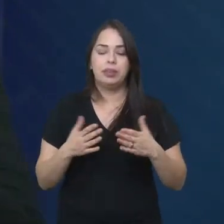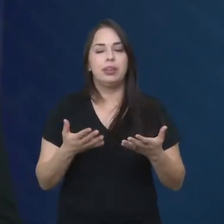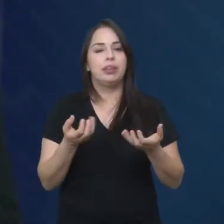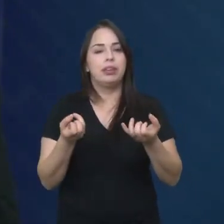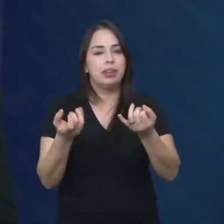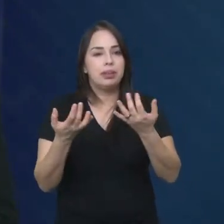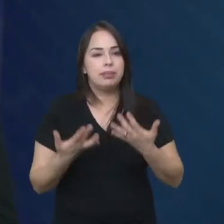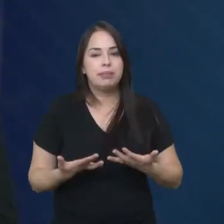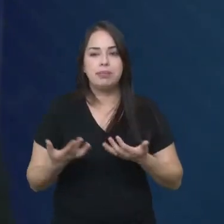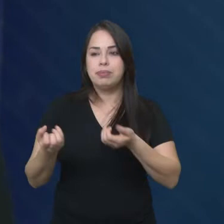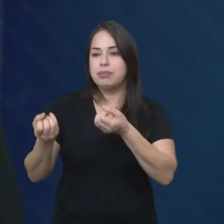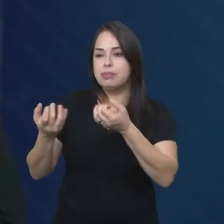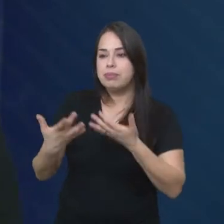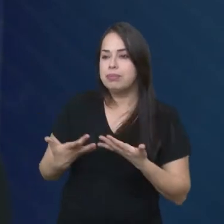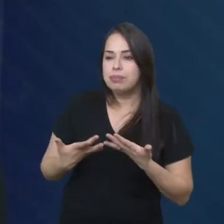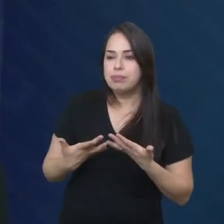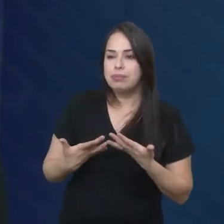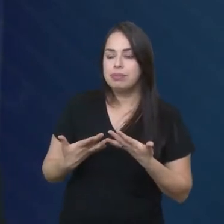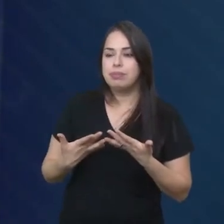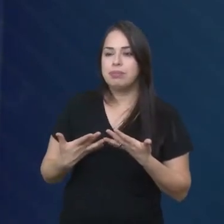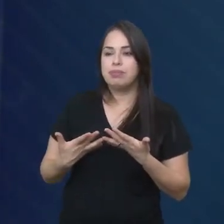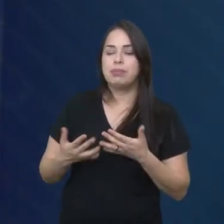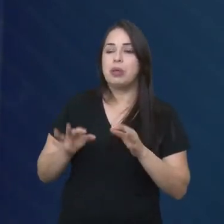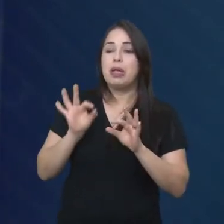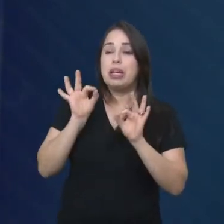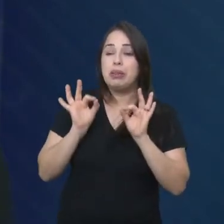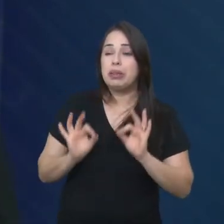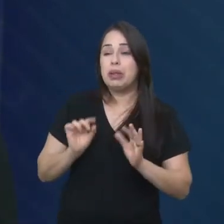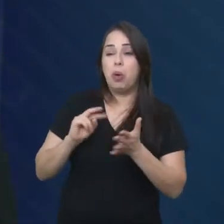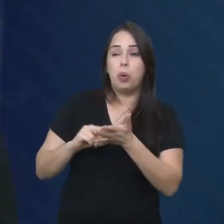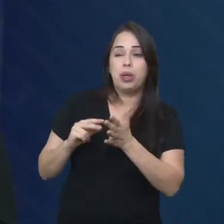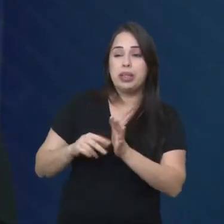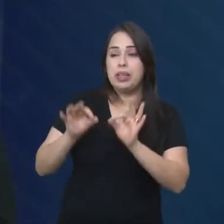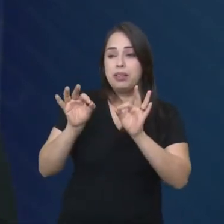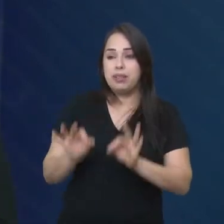Queria que vocês falassem um pouquinho sobre o que é de fato